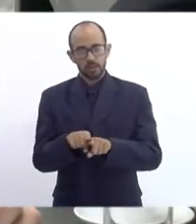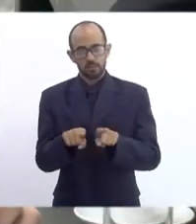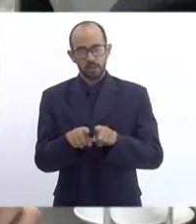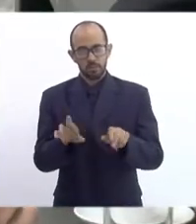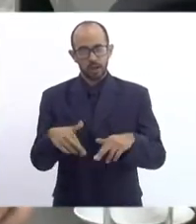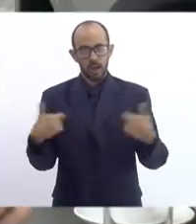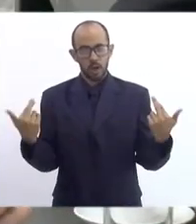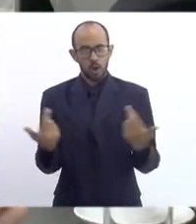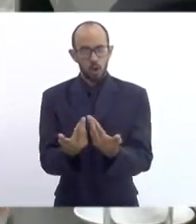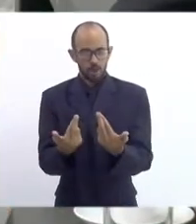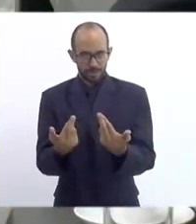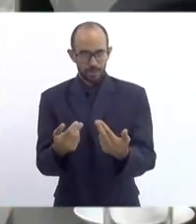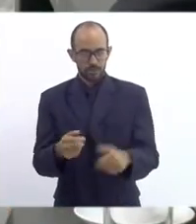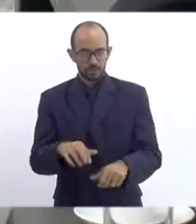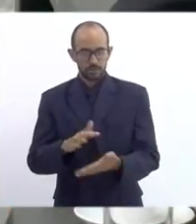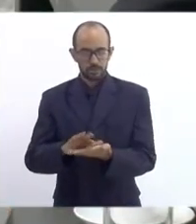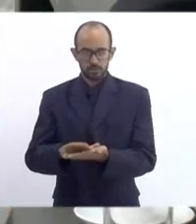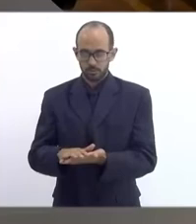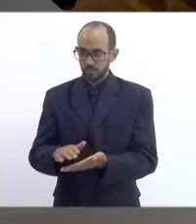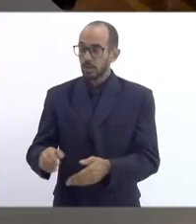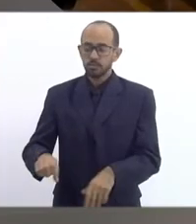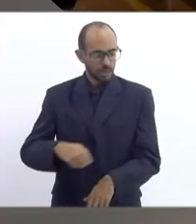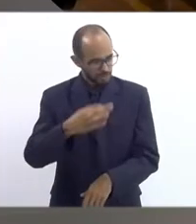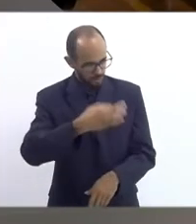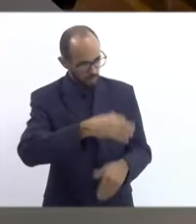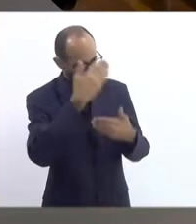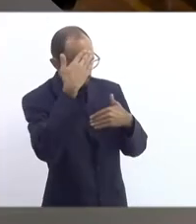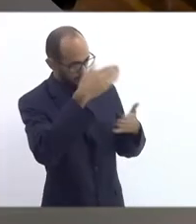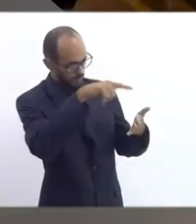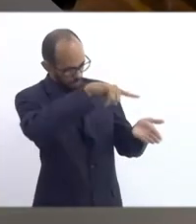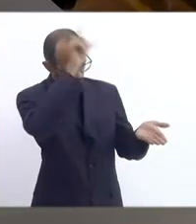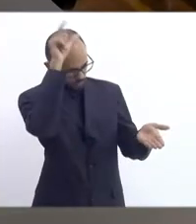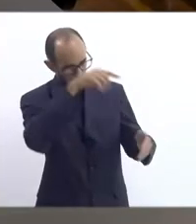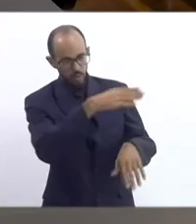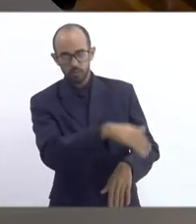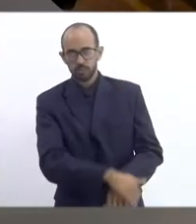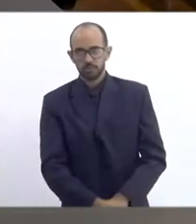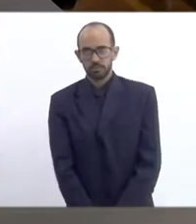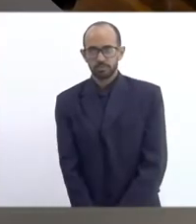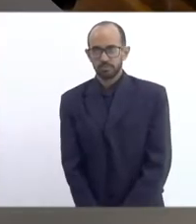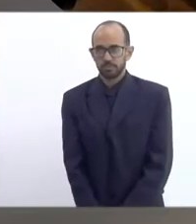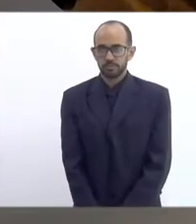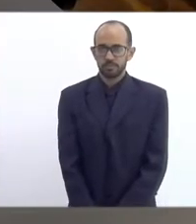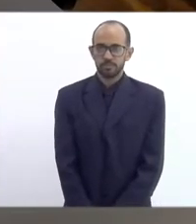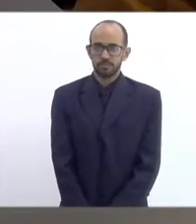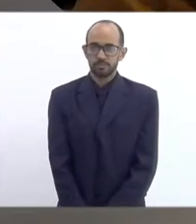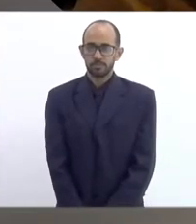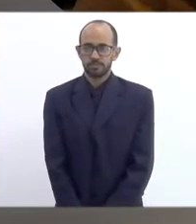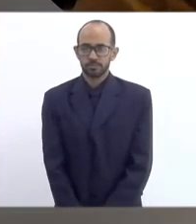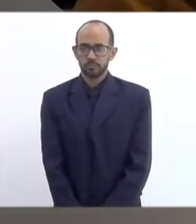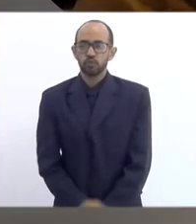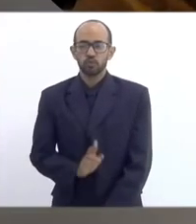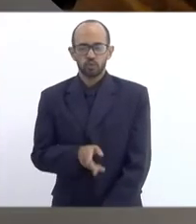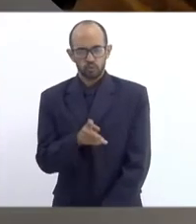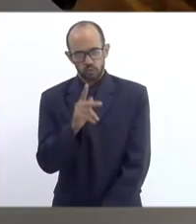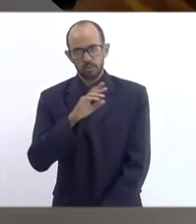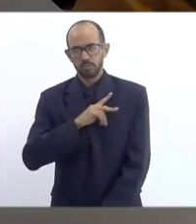essa. Certíssimo. Obrigado, deputado Luiz Paulo. Que pode para um lado, pode para o outro. Adelante,